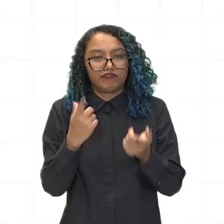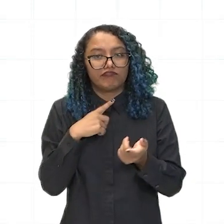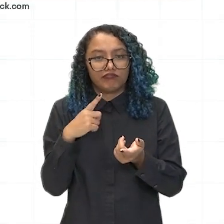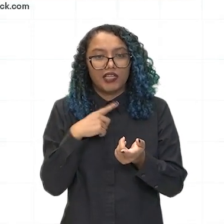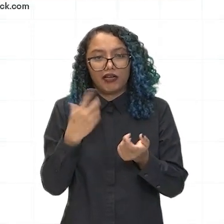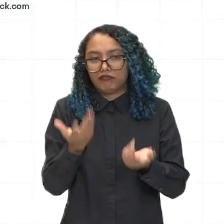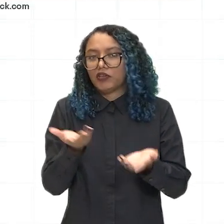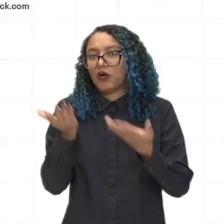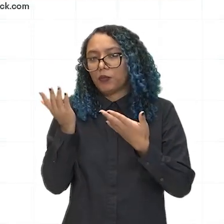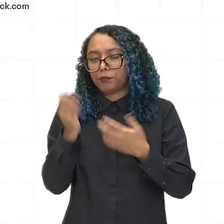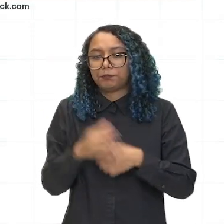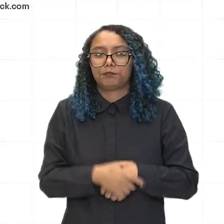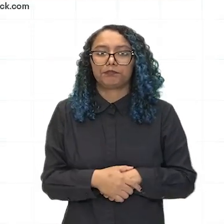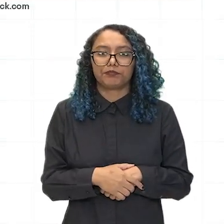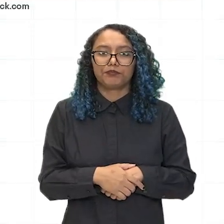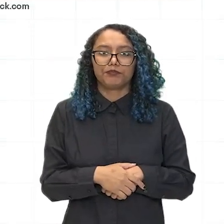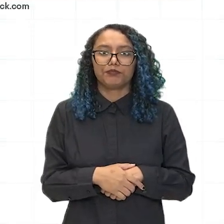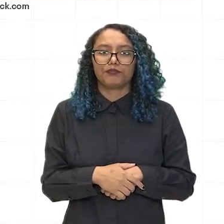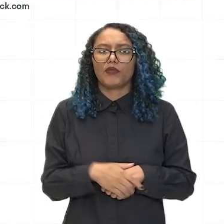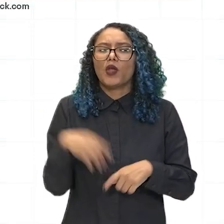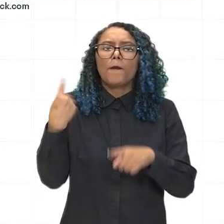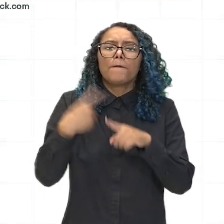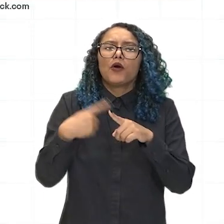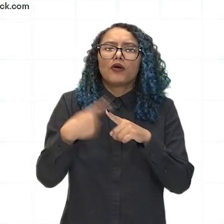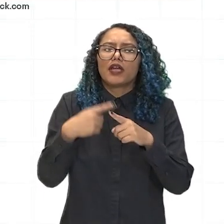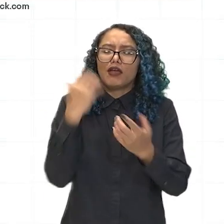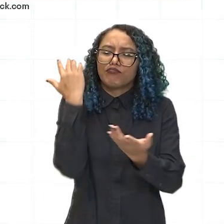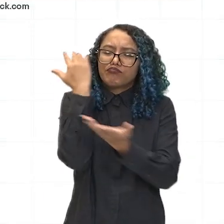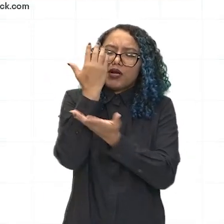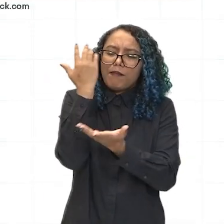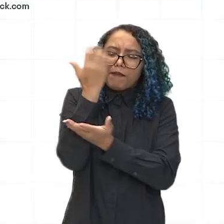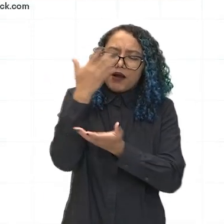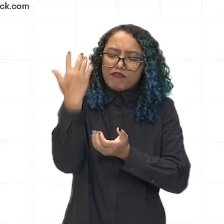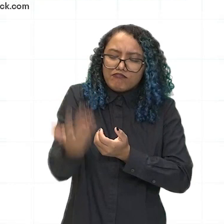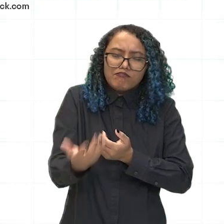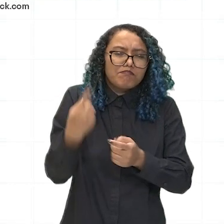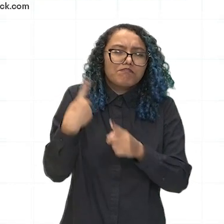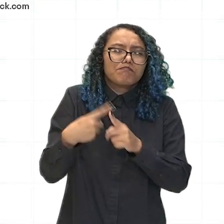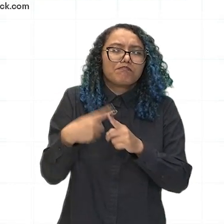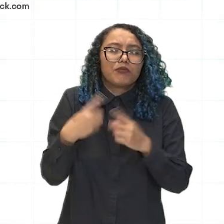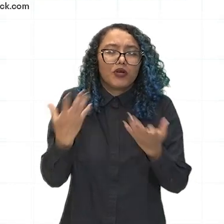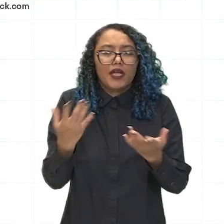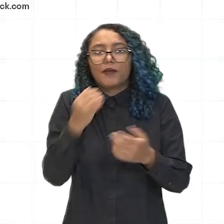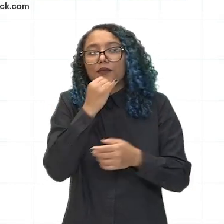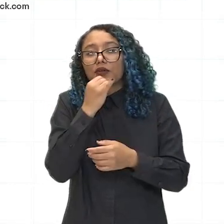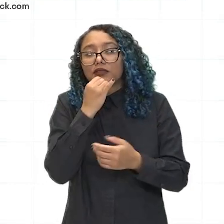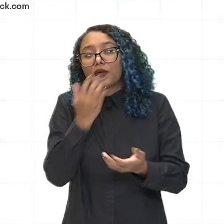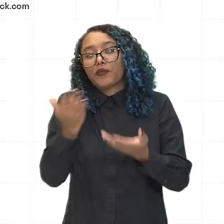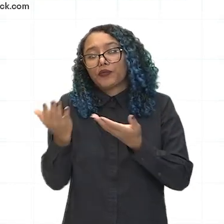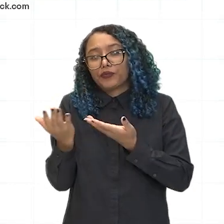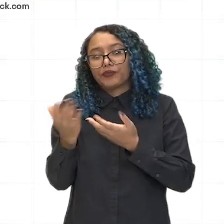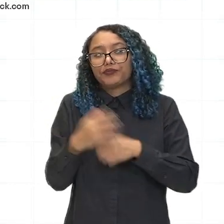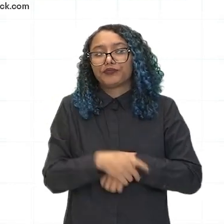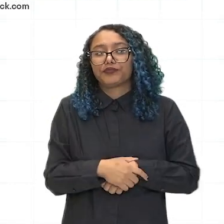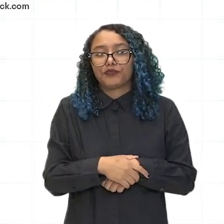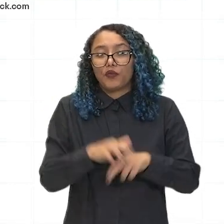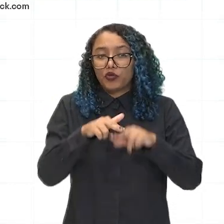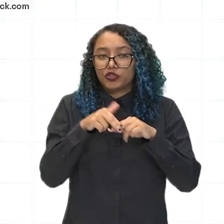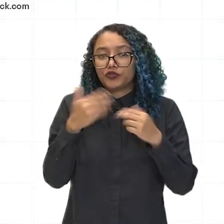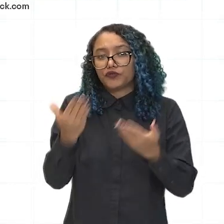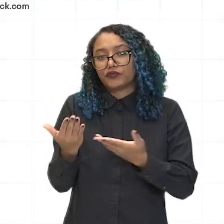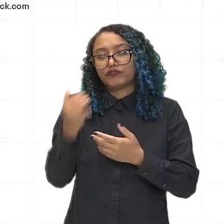ver agora, o que leva ao desmatamento. Então, agricultura e pecuária,